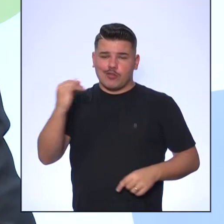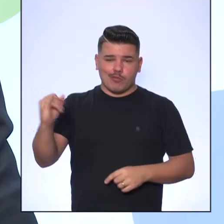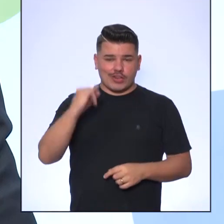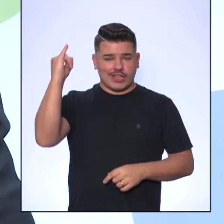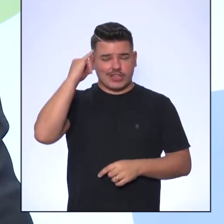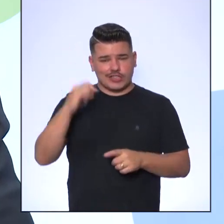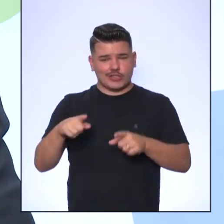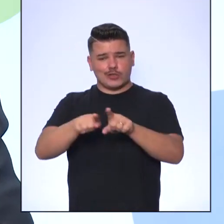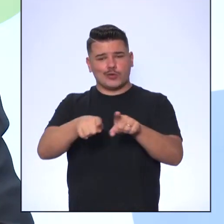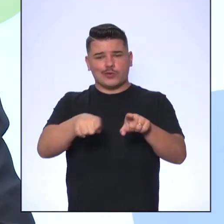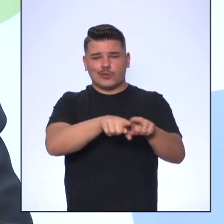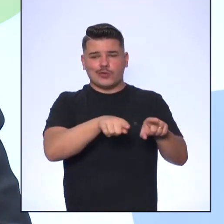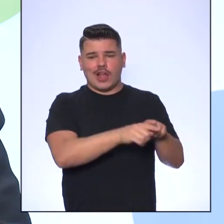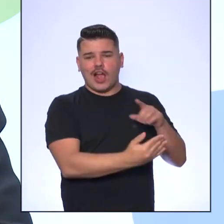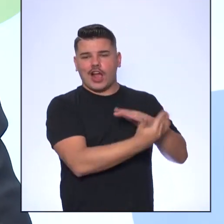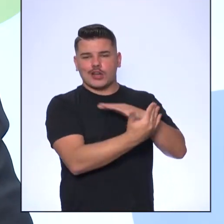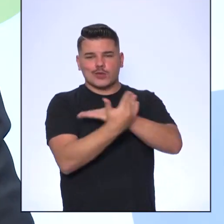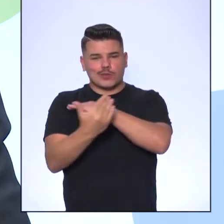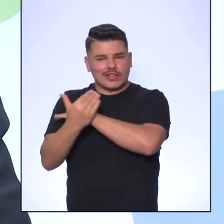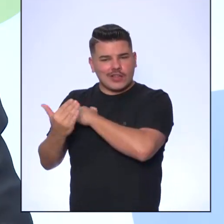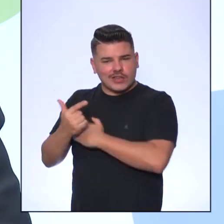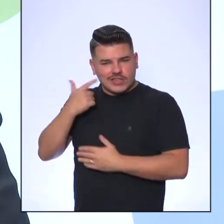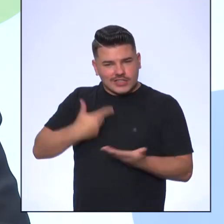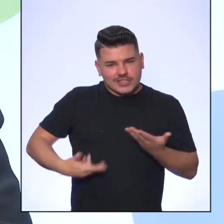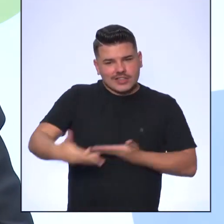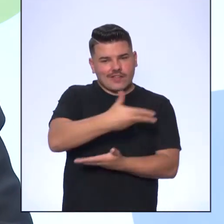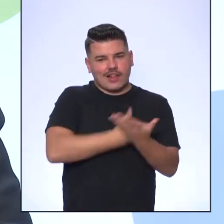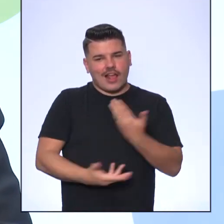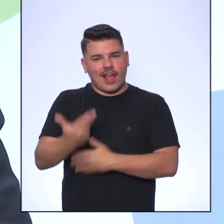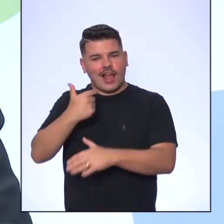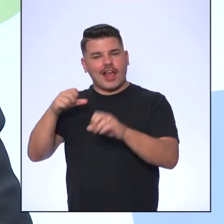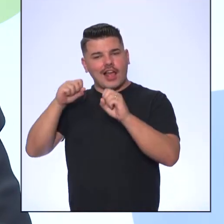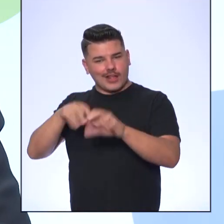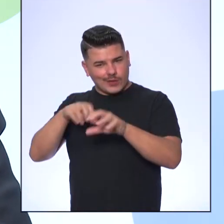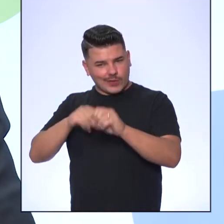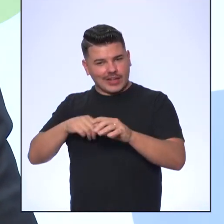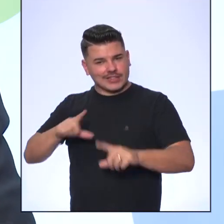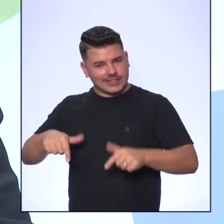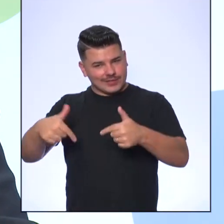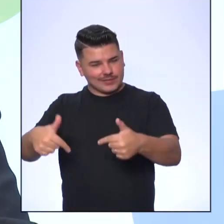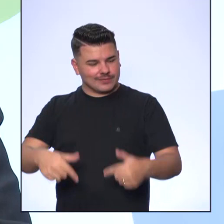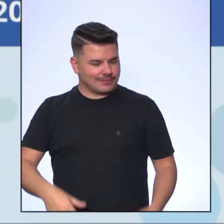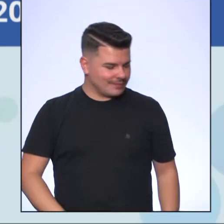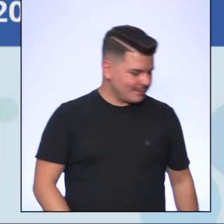parceiros que estão viabilizando, nos ajudando nessa medida.